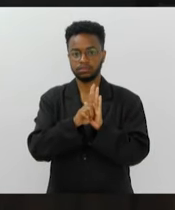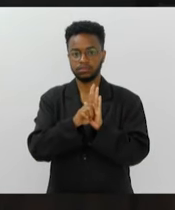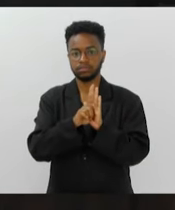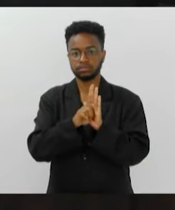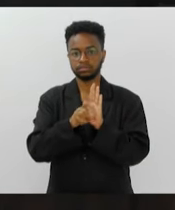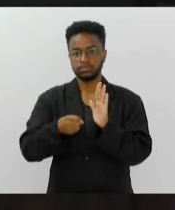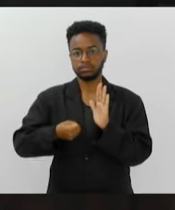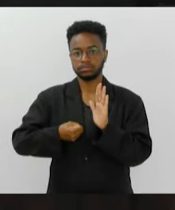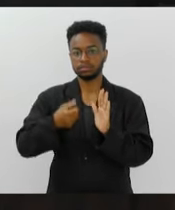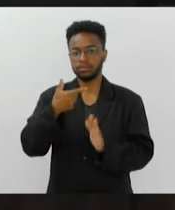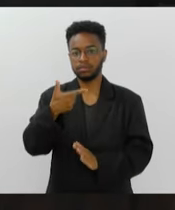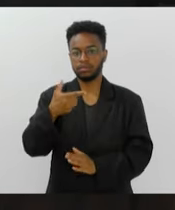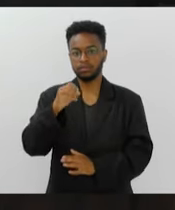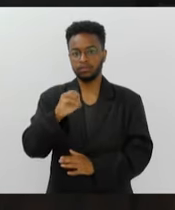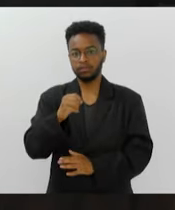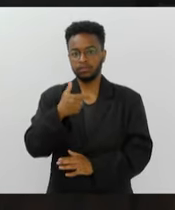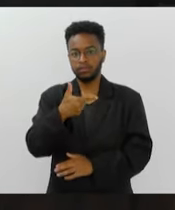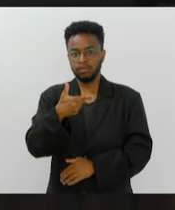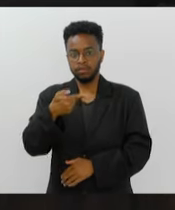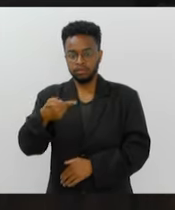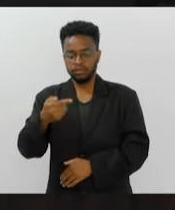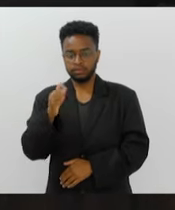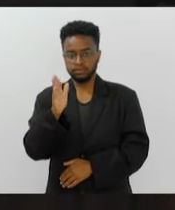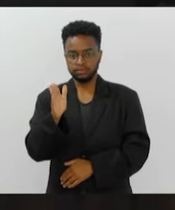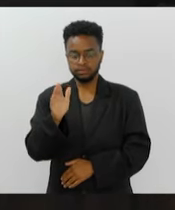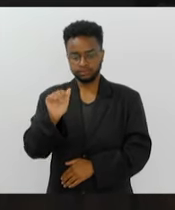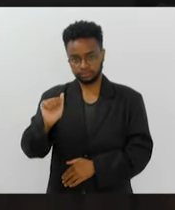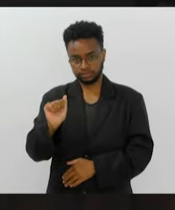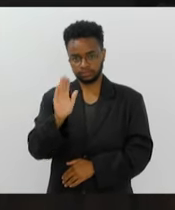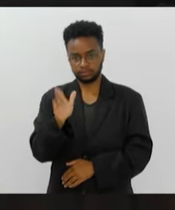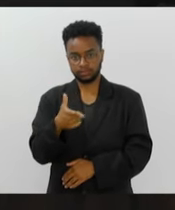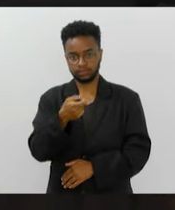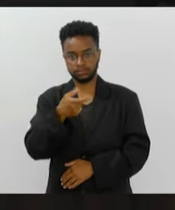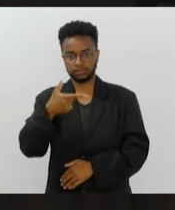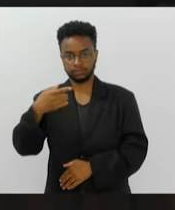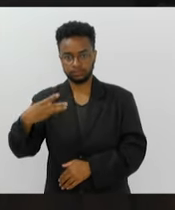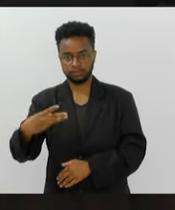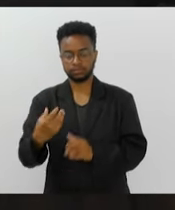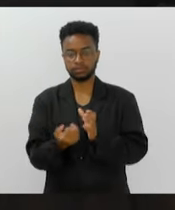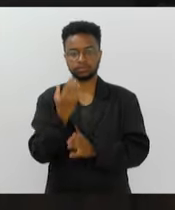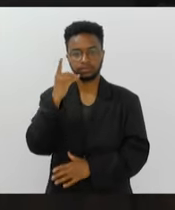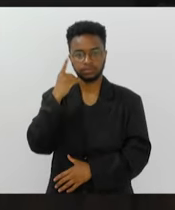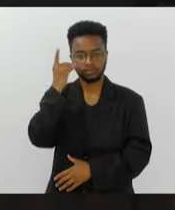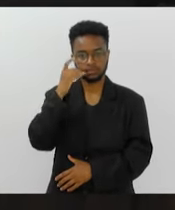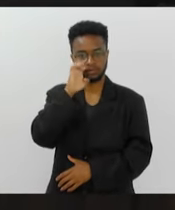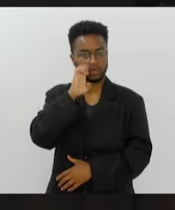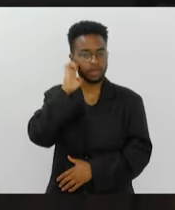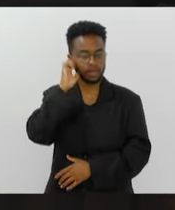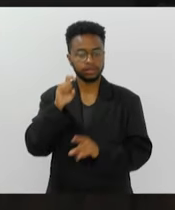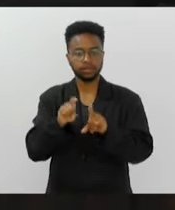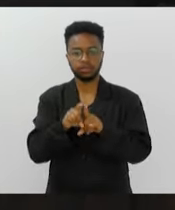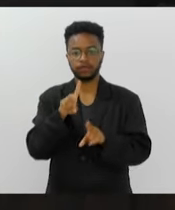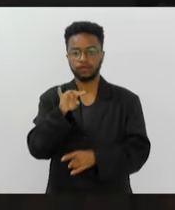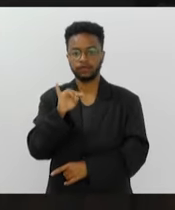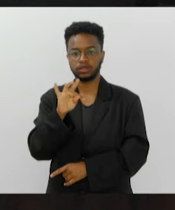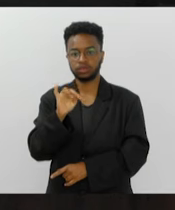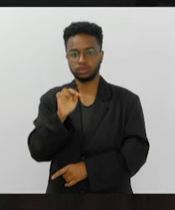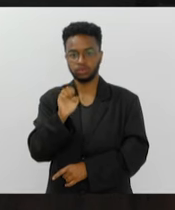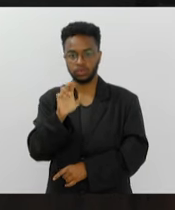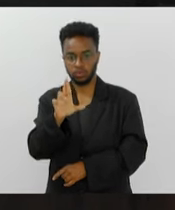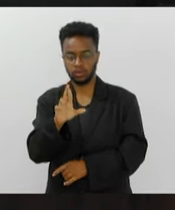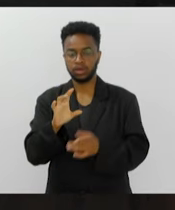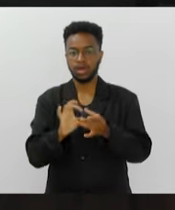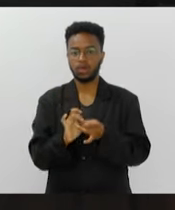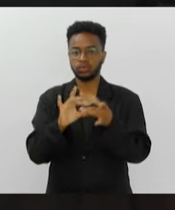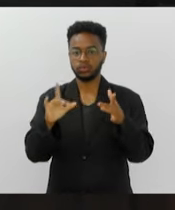número 2027 a de 2023 de autoria dos deputados Zéca taqu moto e Vitor Júnior que autoriza